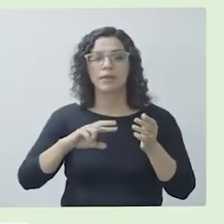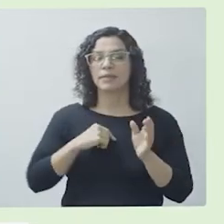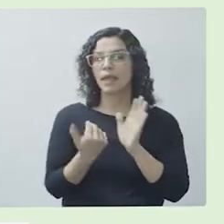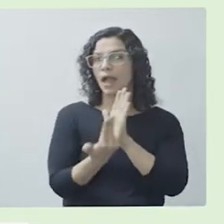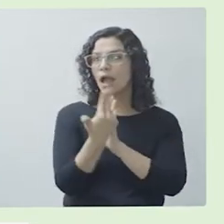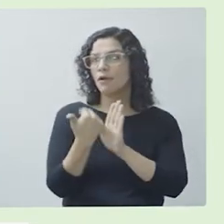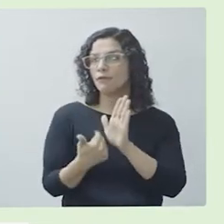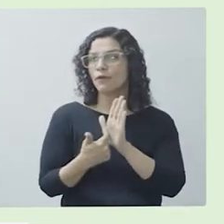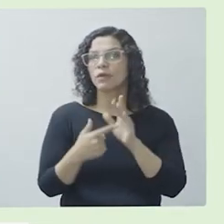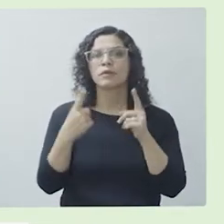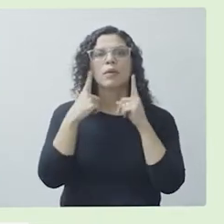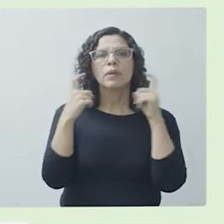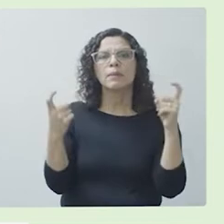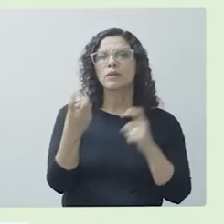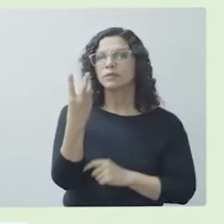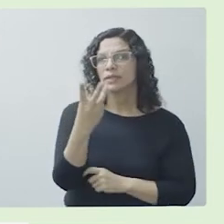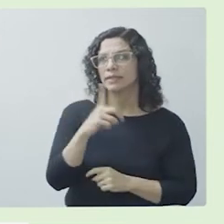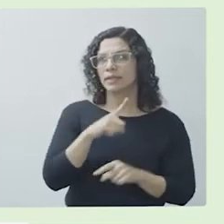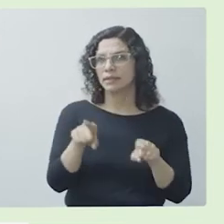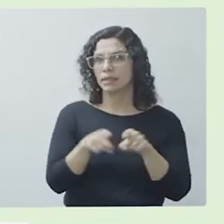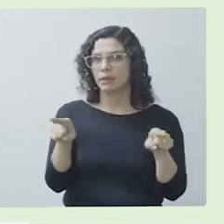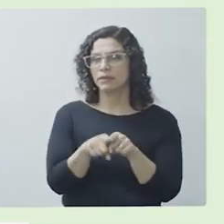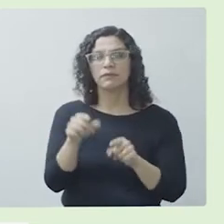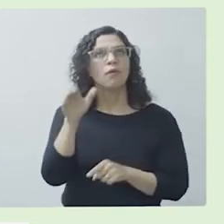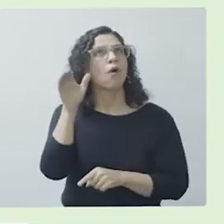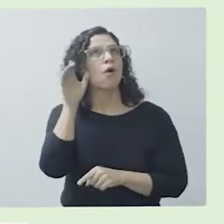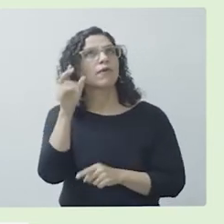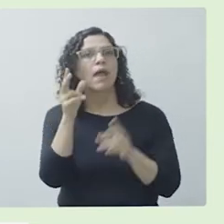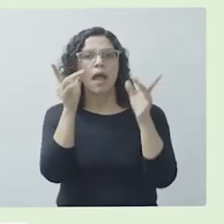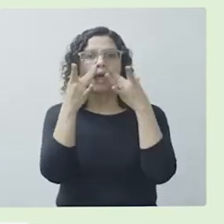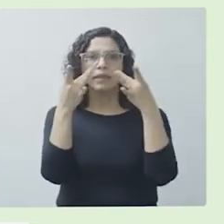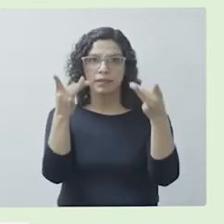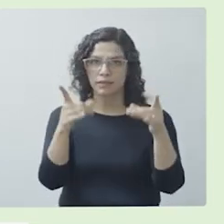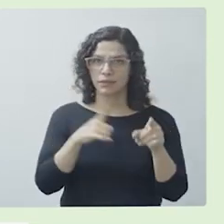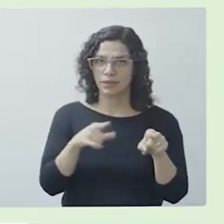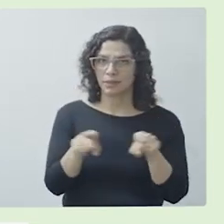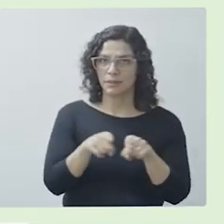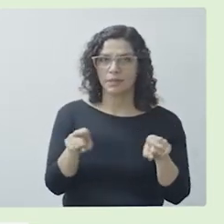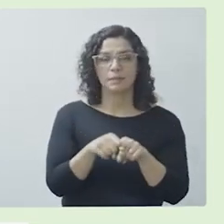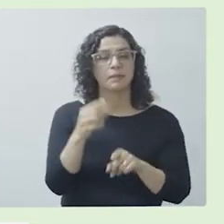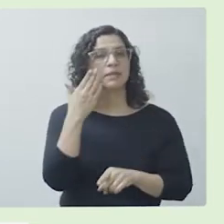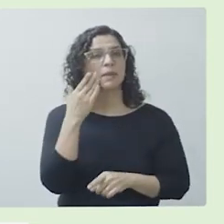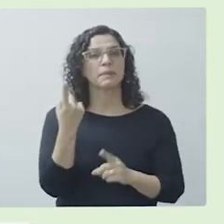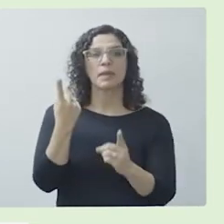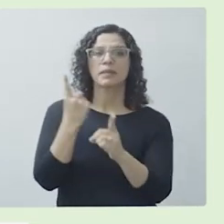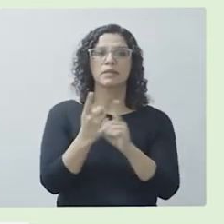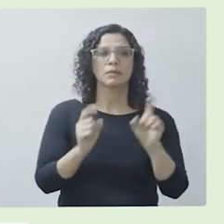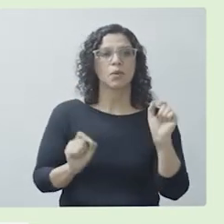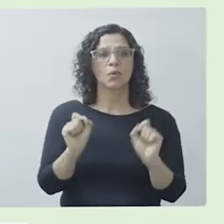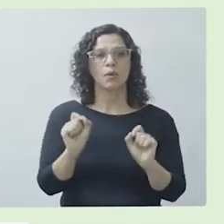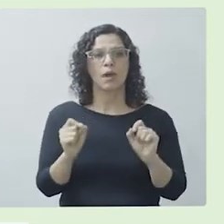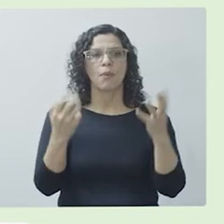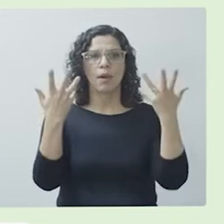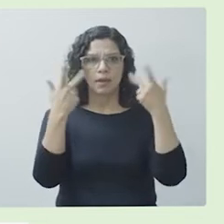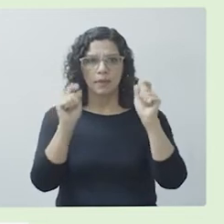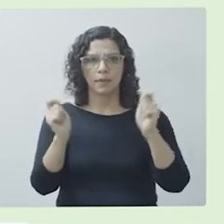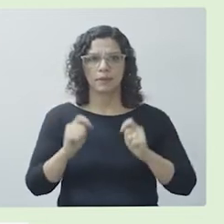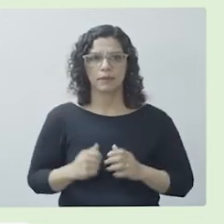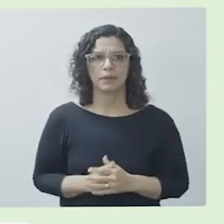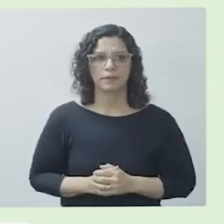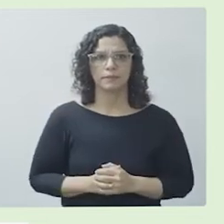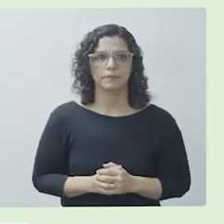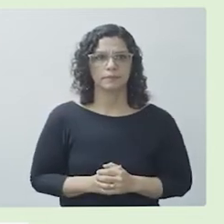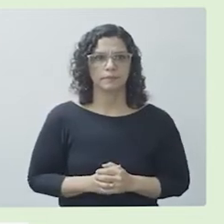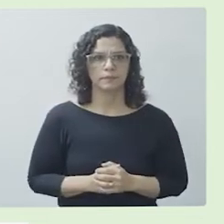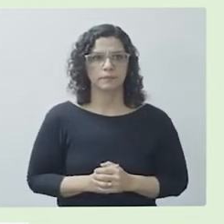representa ali o som de um desses três animais. Vocês vão ter que ouvir e prestar bastante atenção para descobrir que animal é esse.